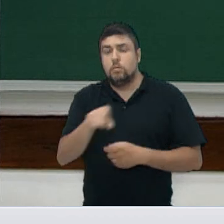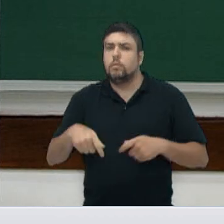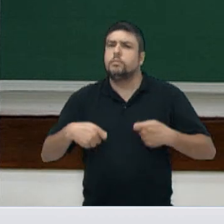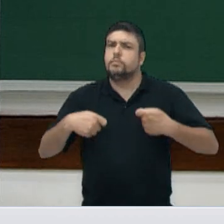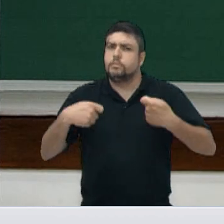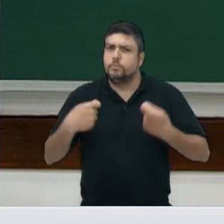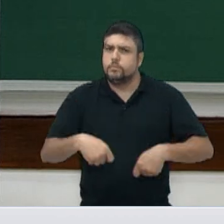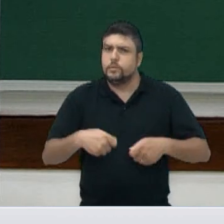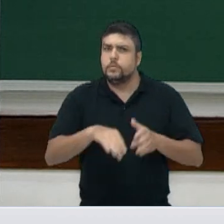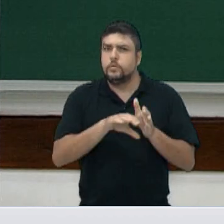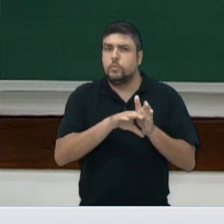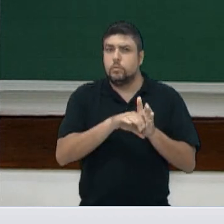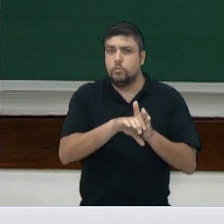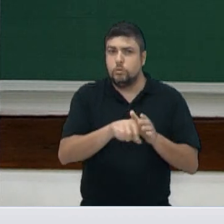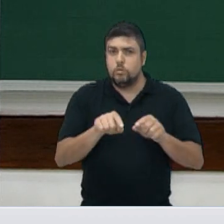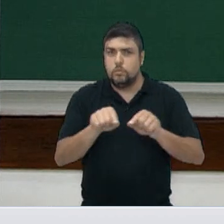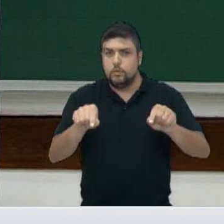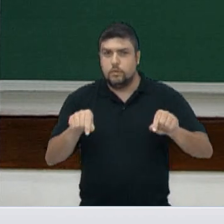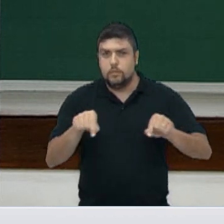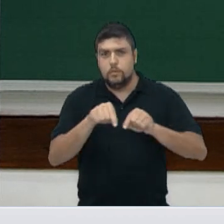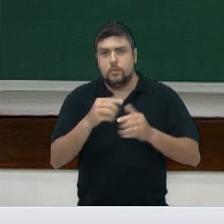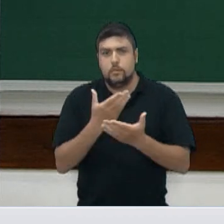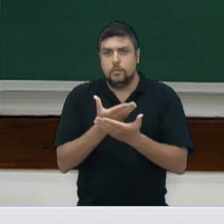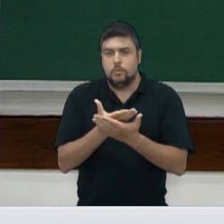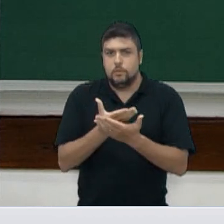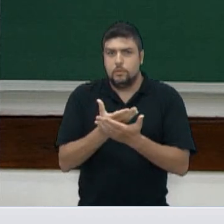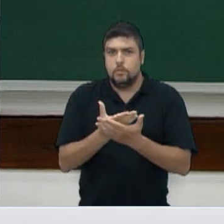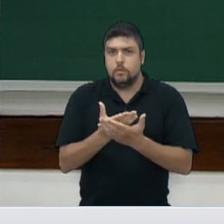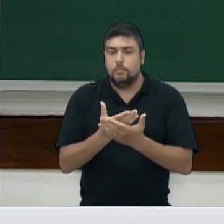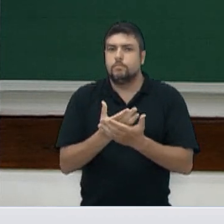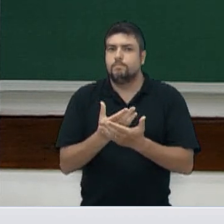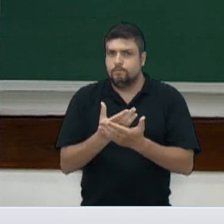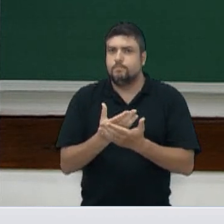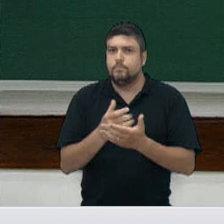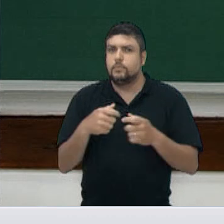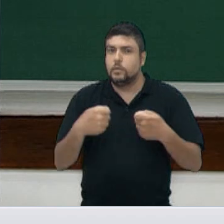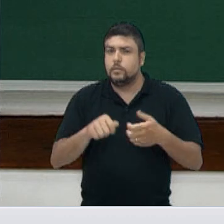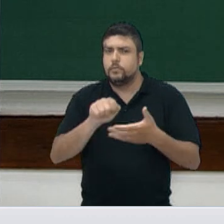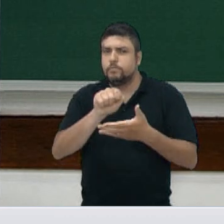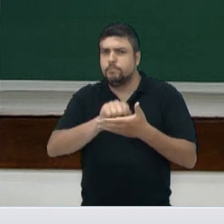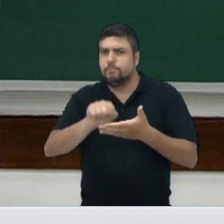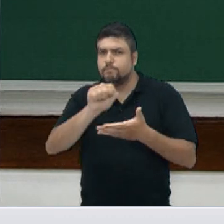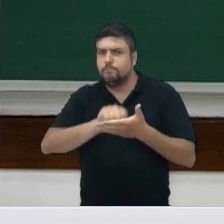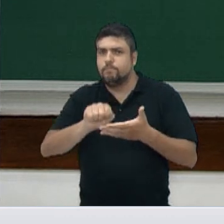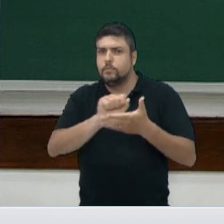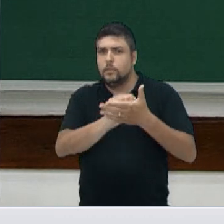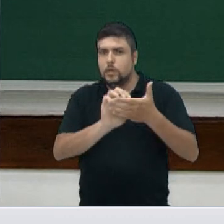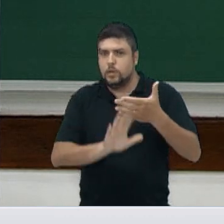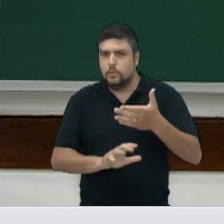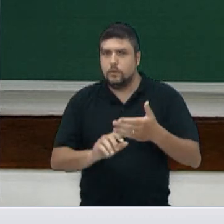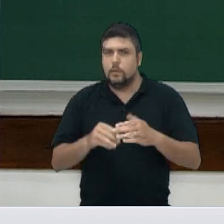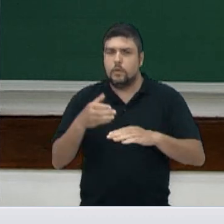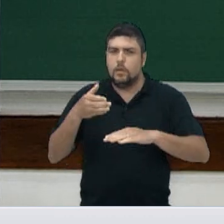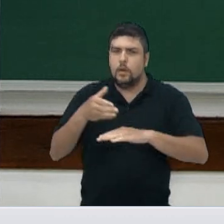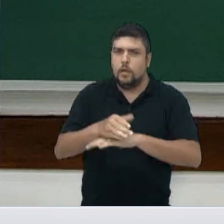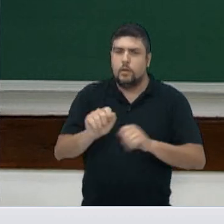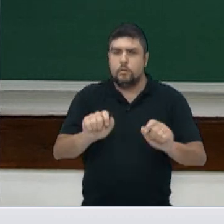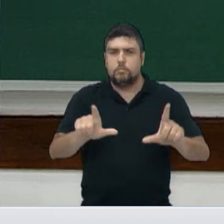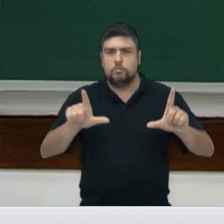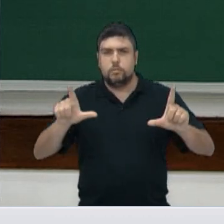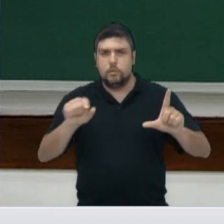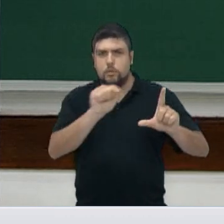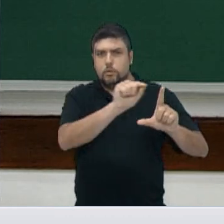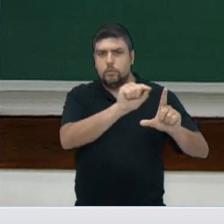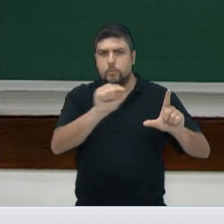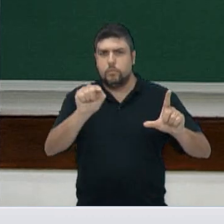as atividades no Classroom. Lembram disso? Então, você entra lá, faz as suas atividades, vai no link